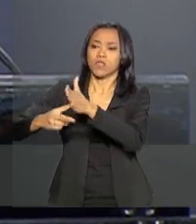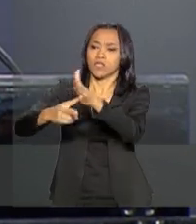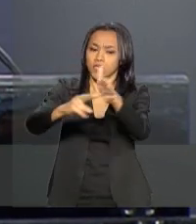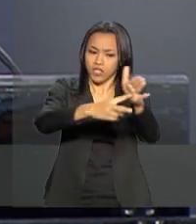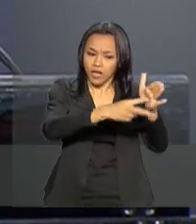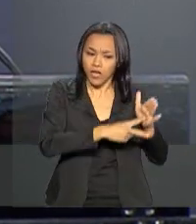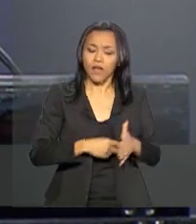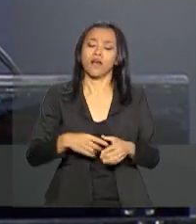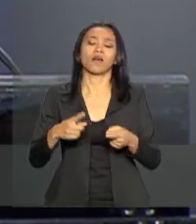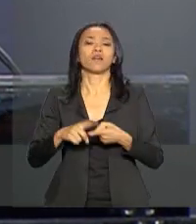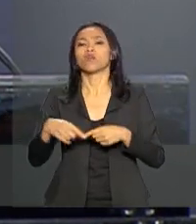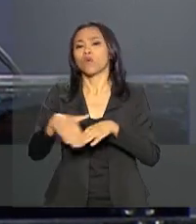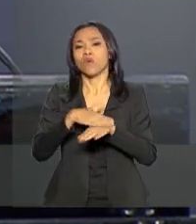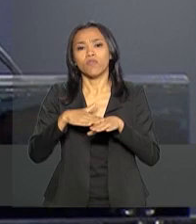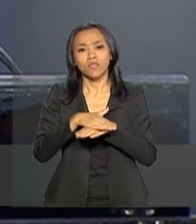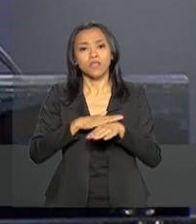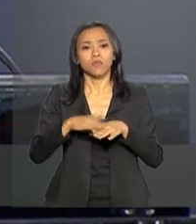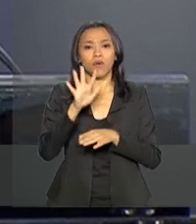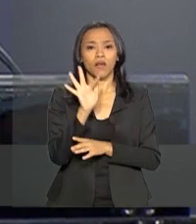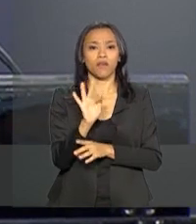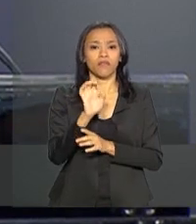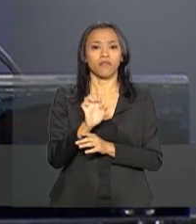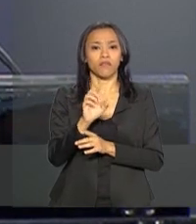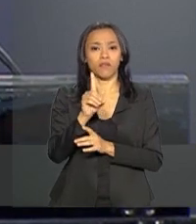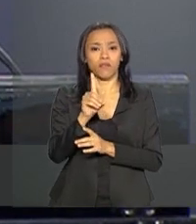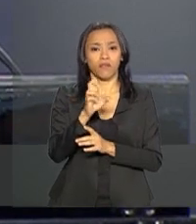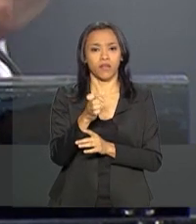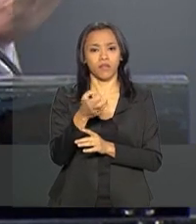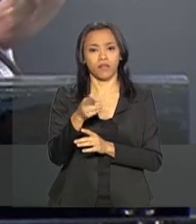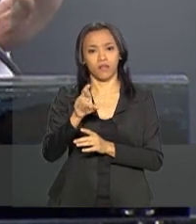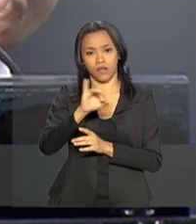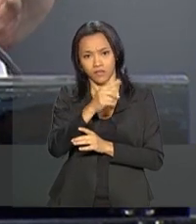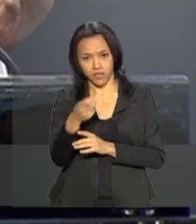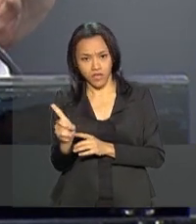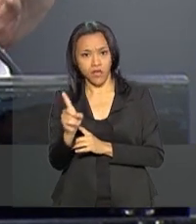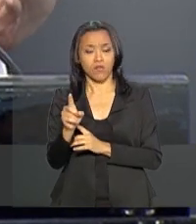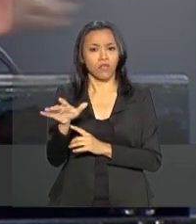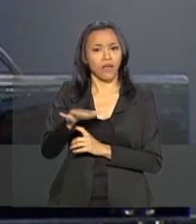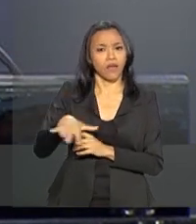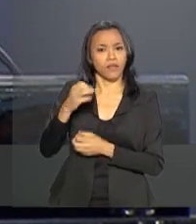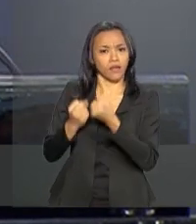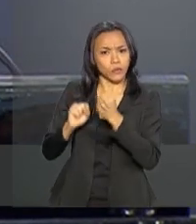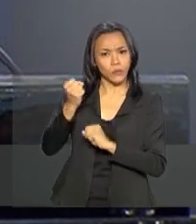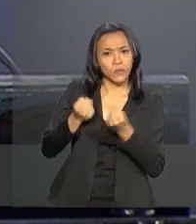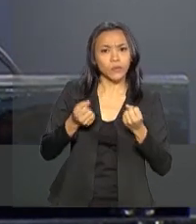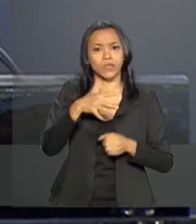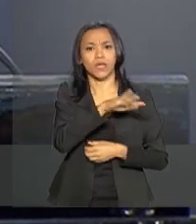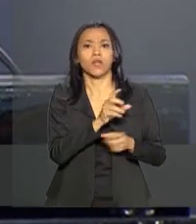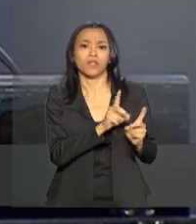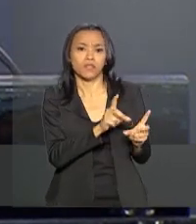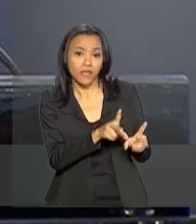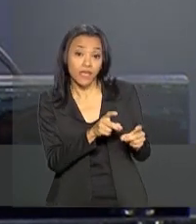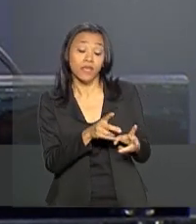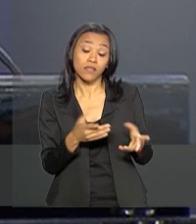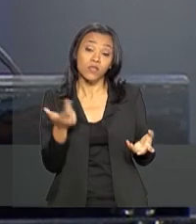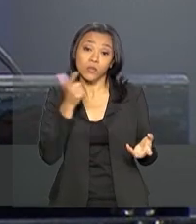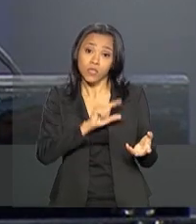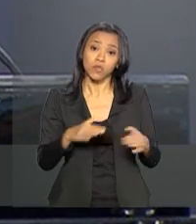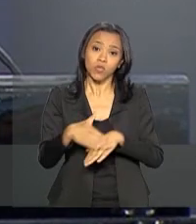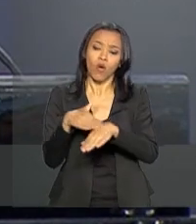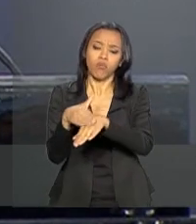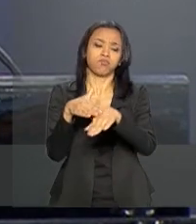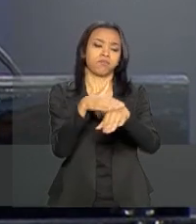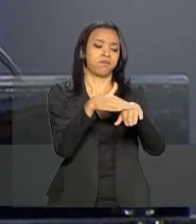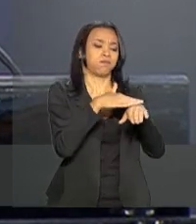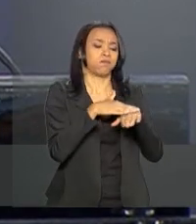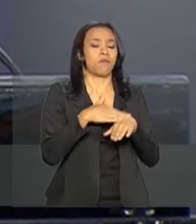federações de indústria, comércio, serviços, etc. E tanto dá resultado que, vejam, nós vamos fechar o ano pelo menos